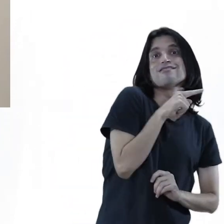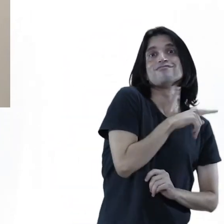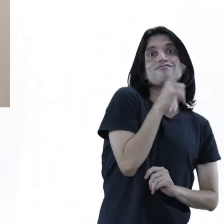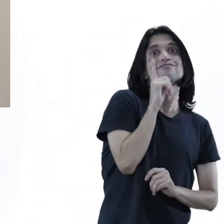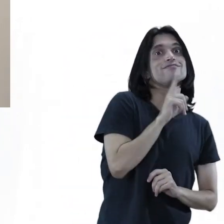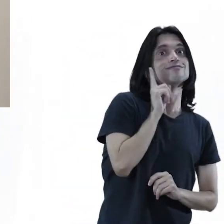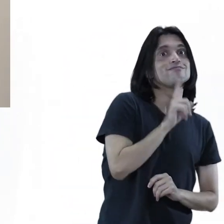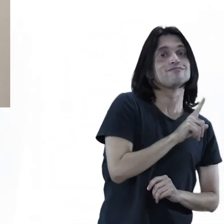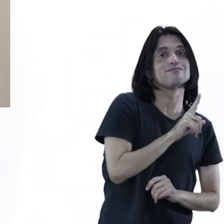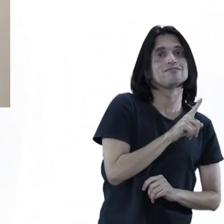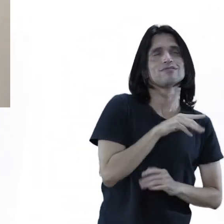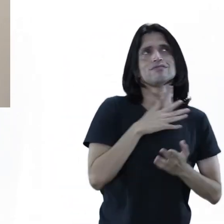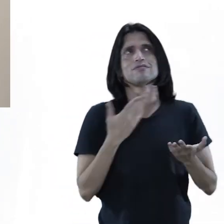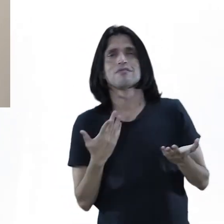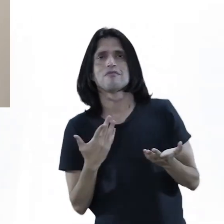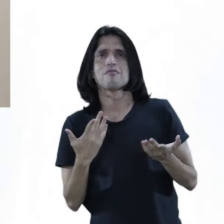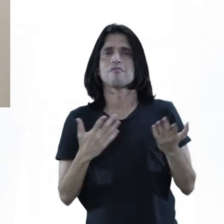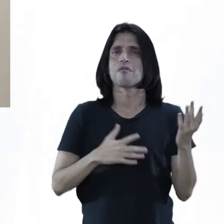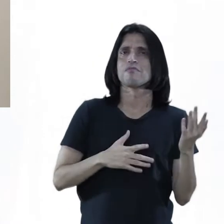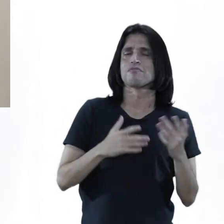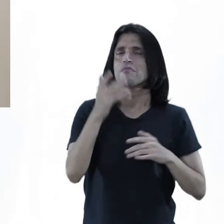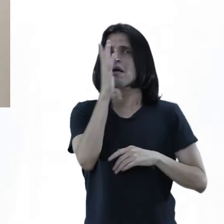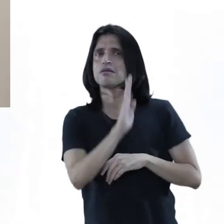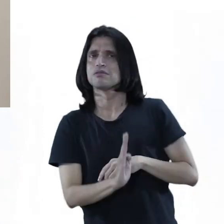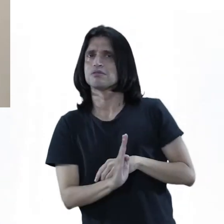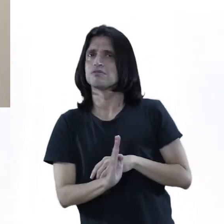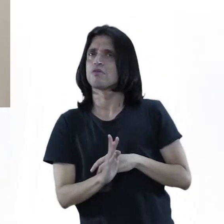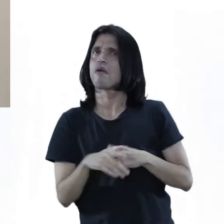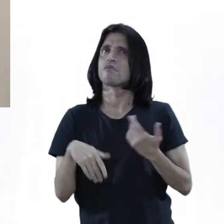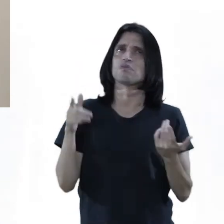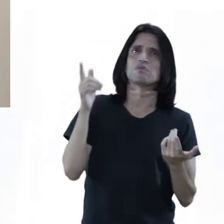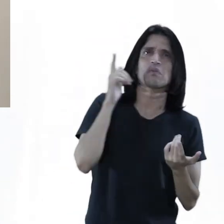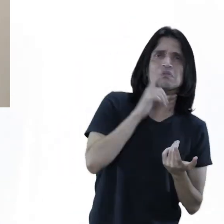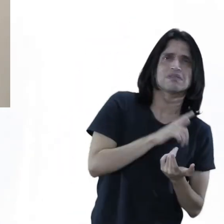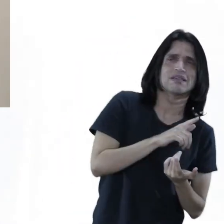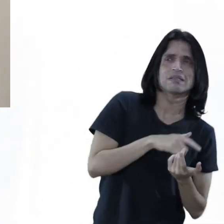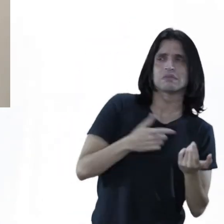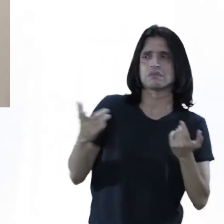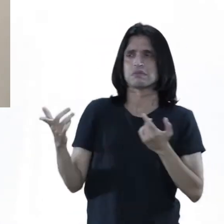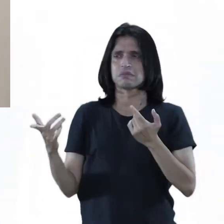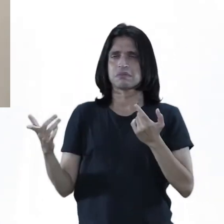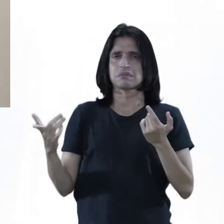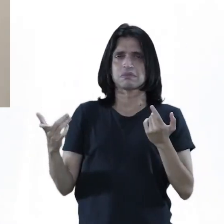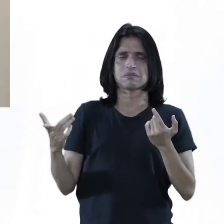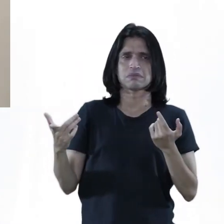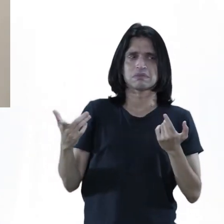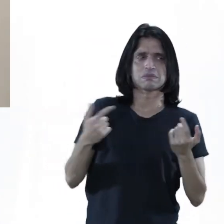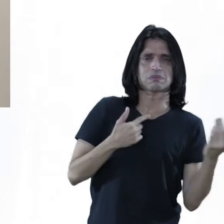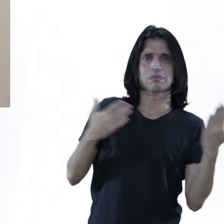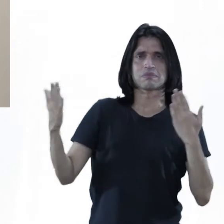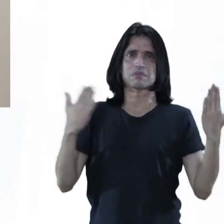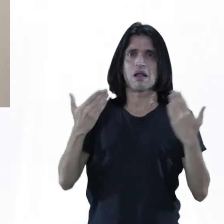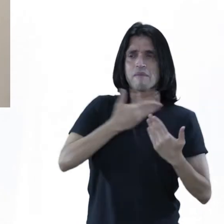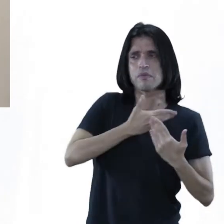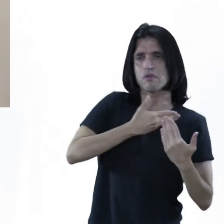contrário. Será que o Brasil vai conseguir manter esses dois aliados, entre aspas, de grande potência, juntos?